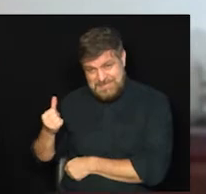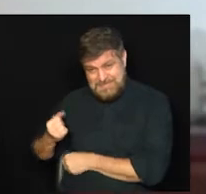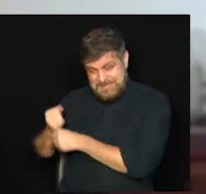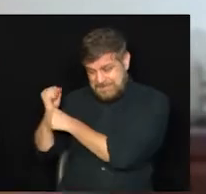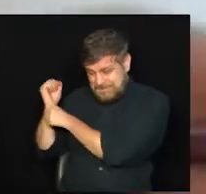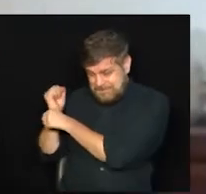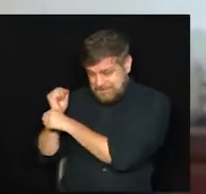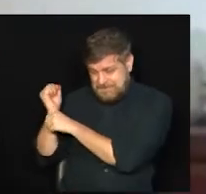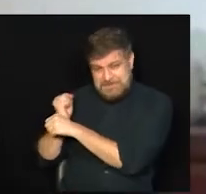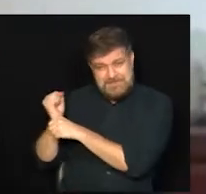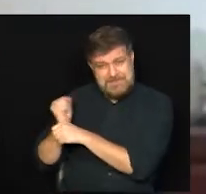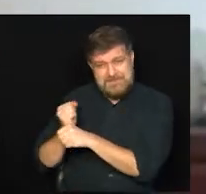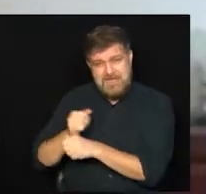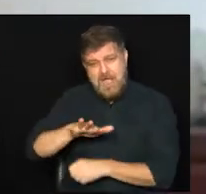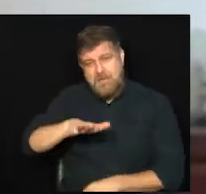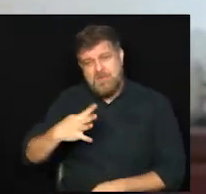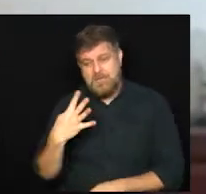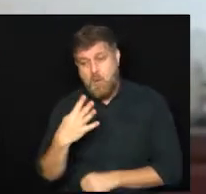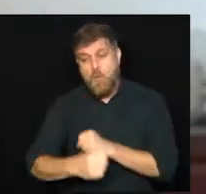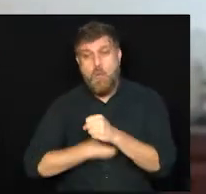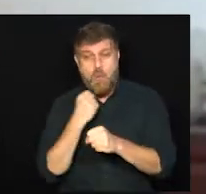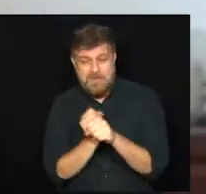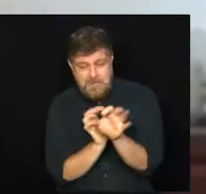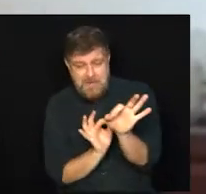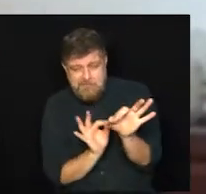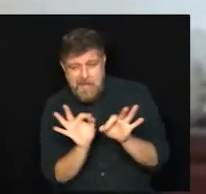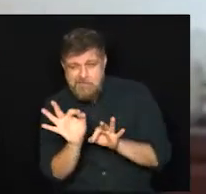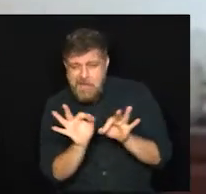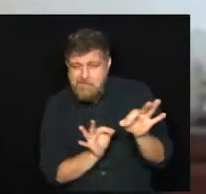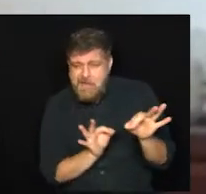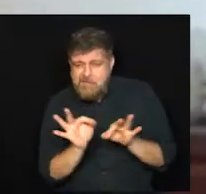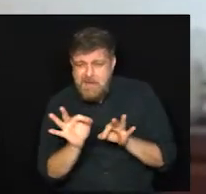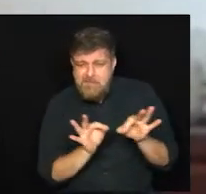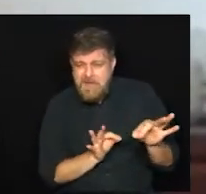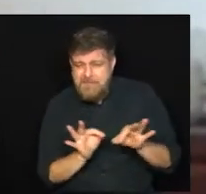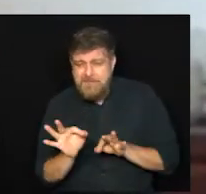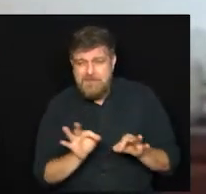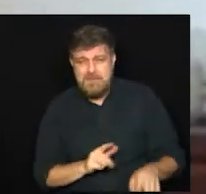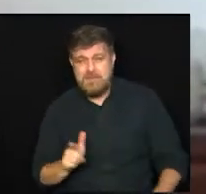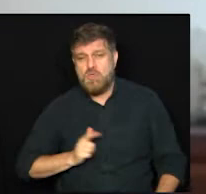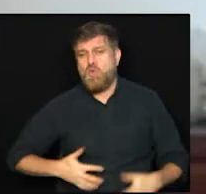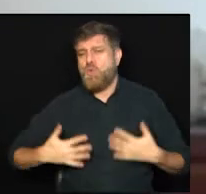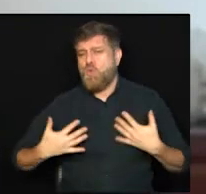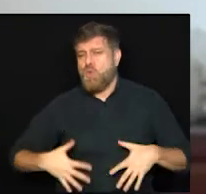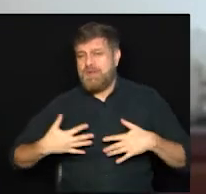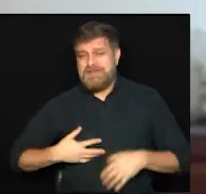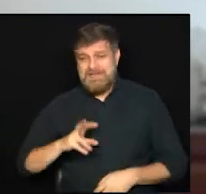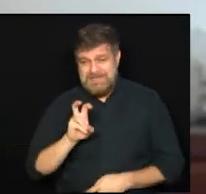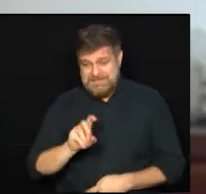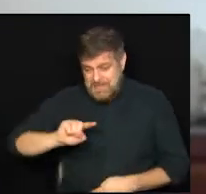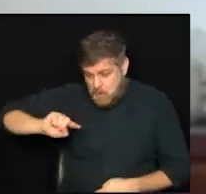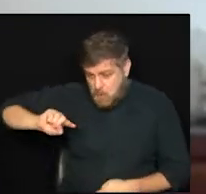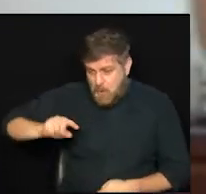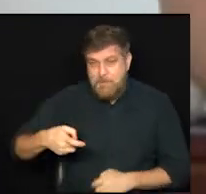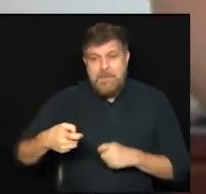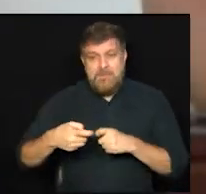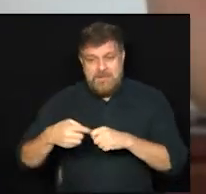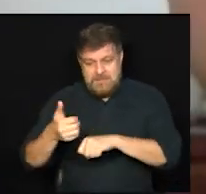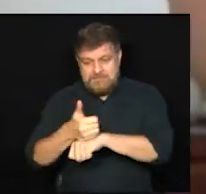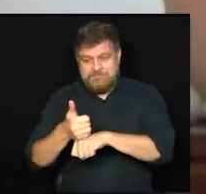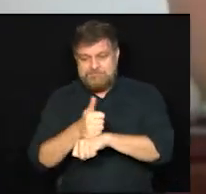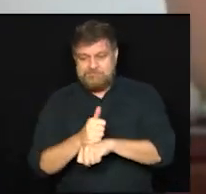levam 4 anos aí na sua captação e tudo mais. Era um evento para 5 mil médicos que